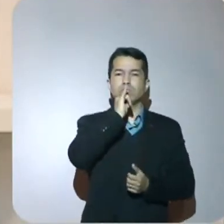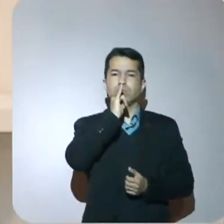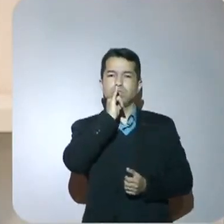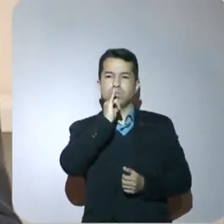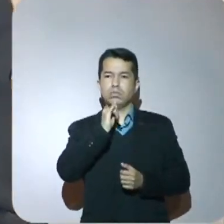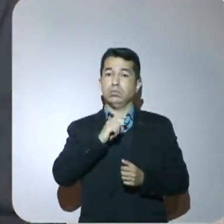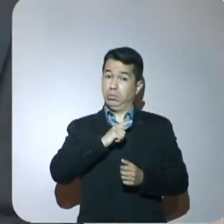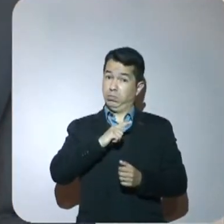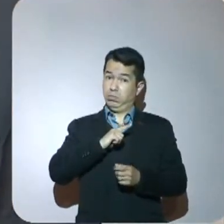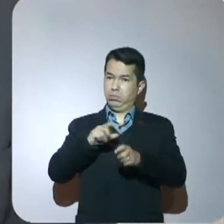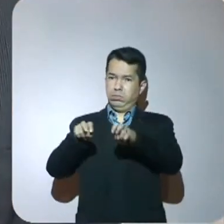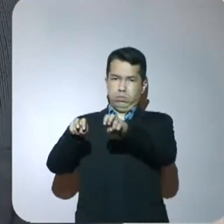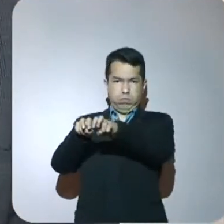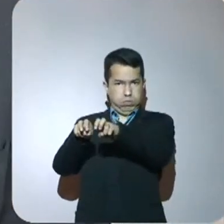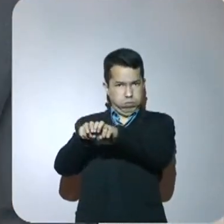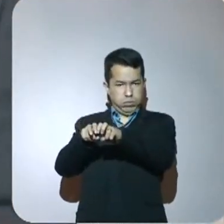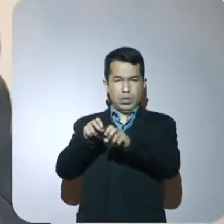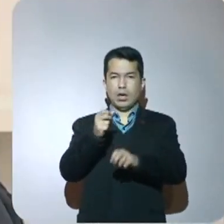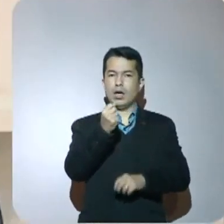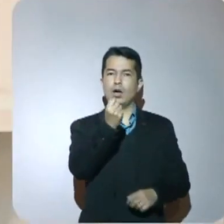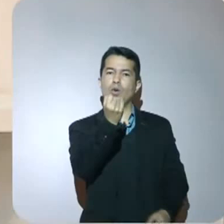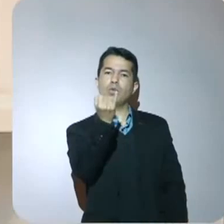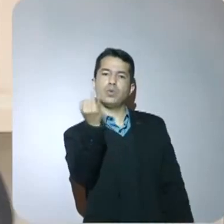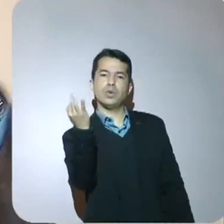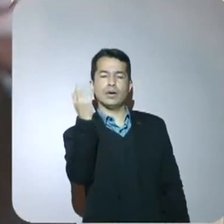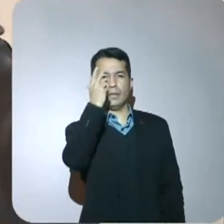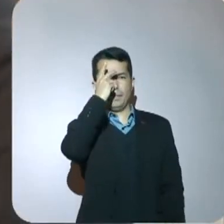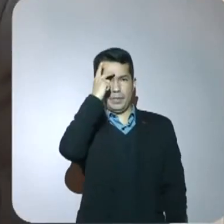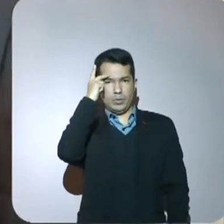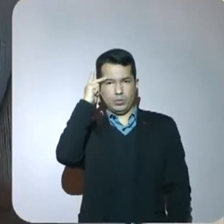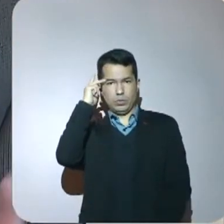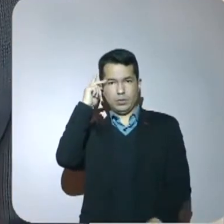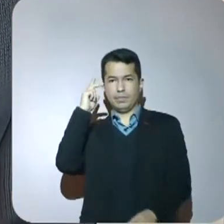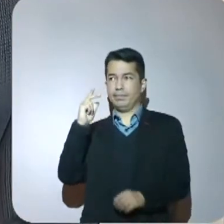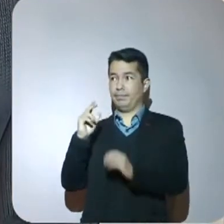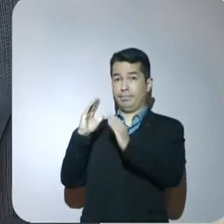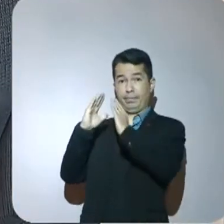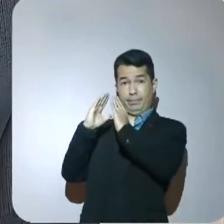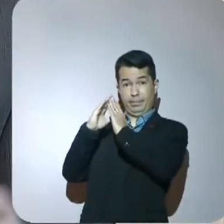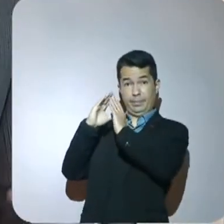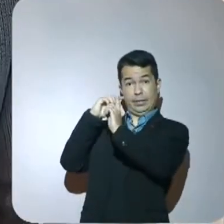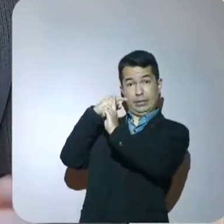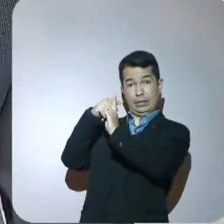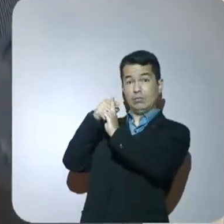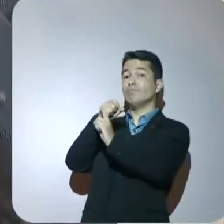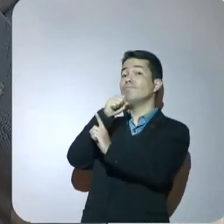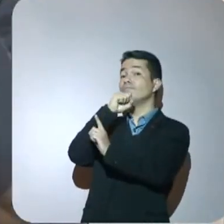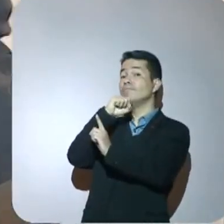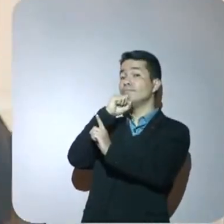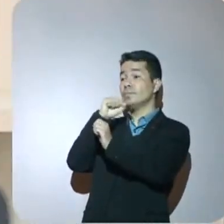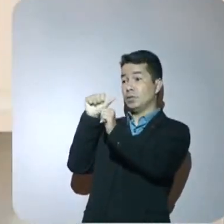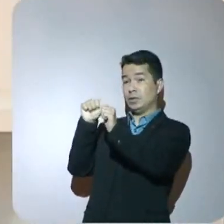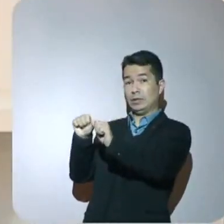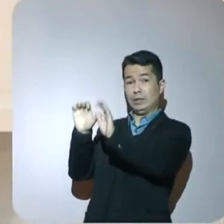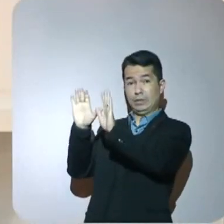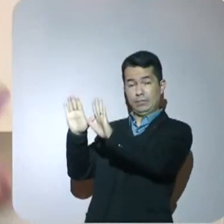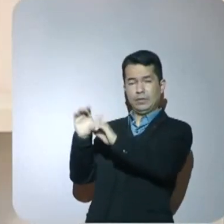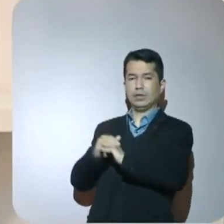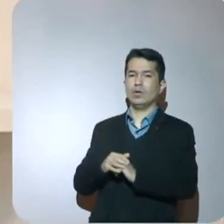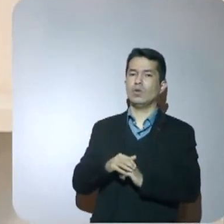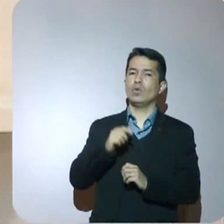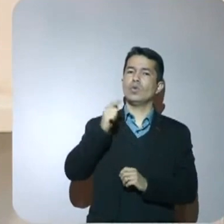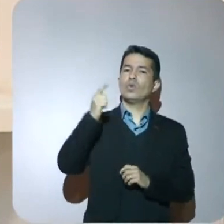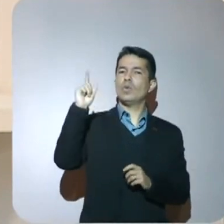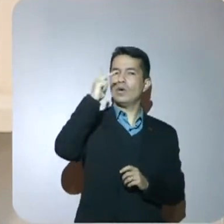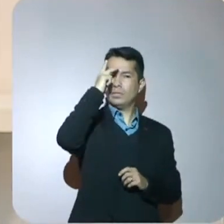alguns ficariam no templo velho e outros ficariam no templo novo. E sabe por quê? Porque disseram assim, eu